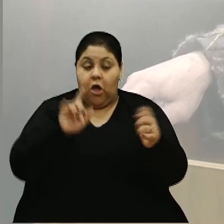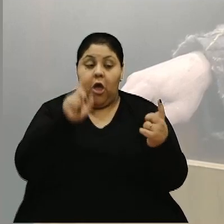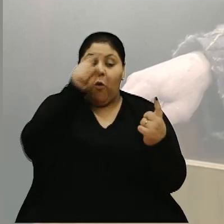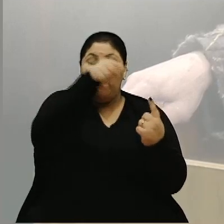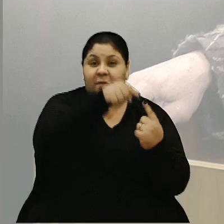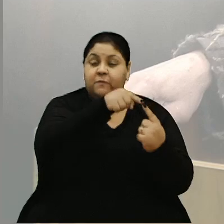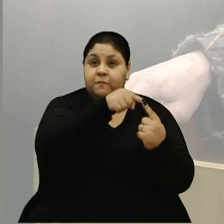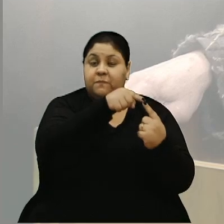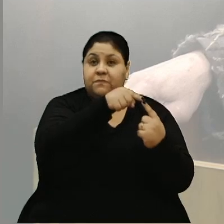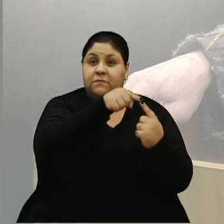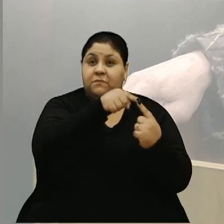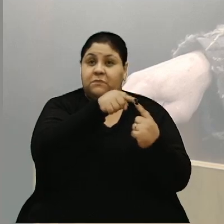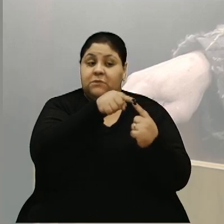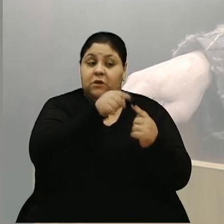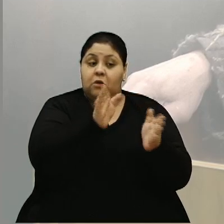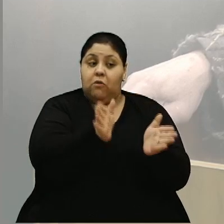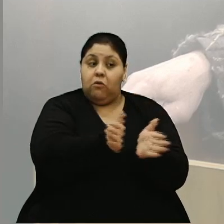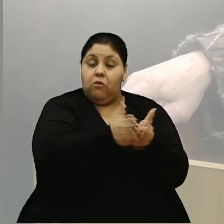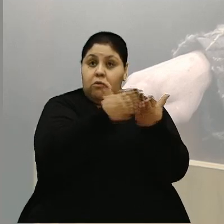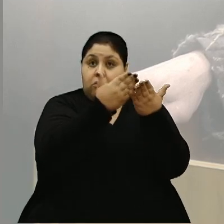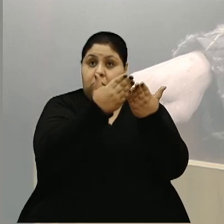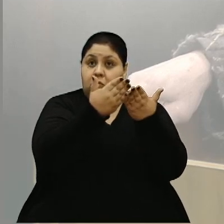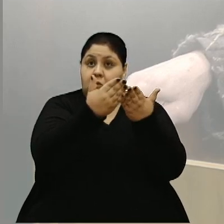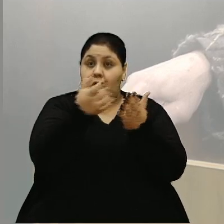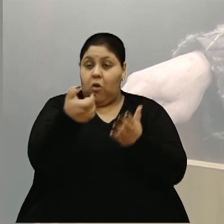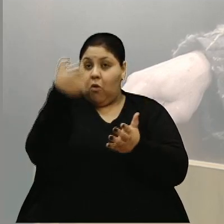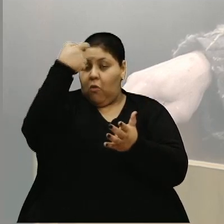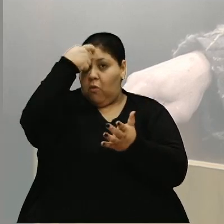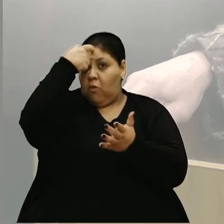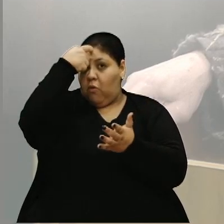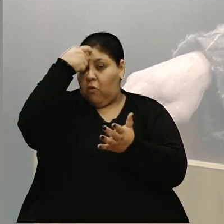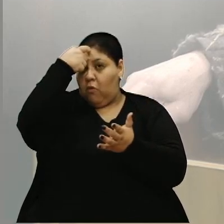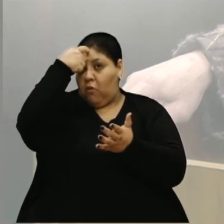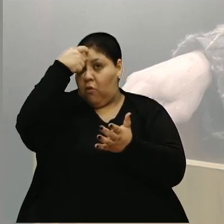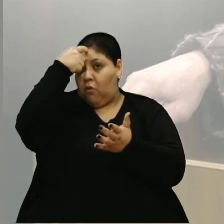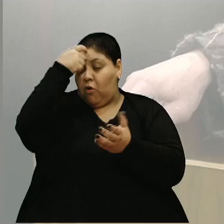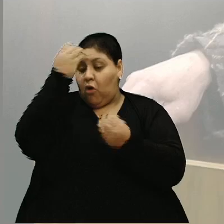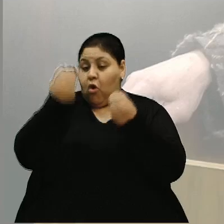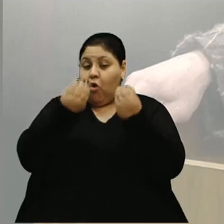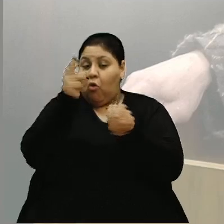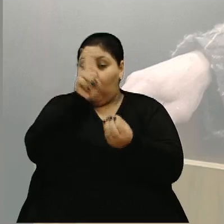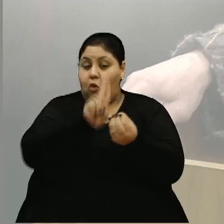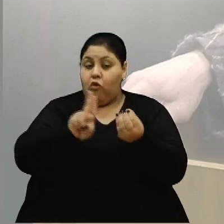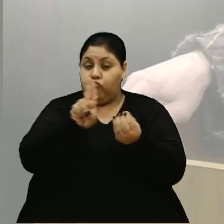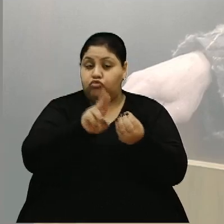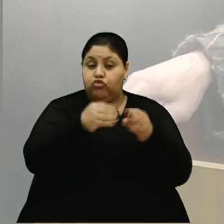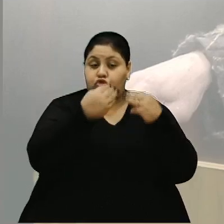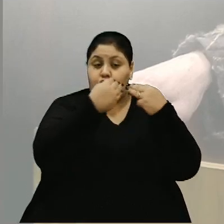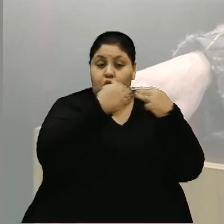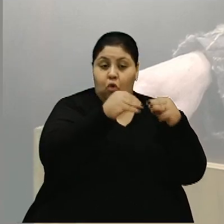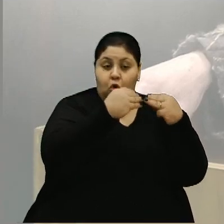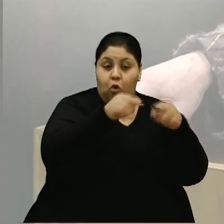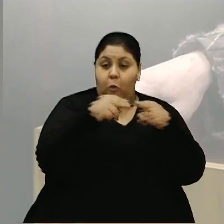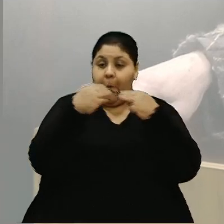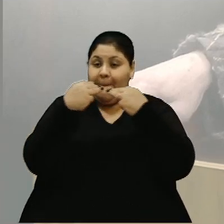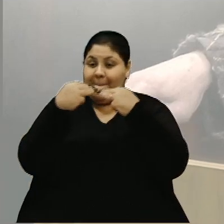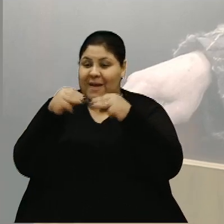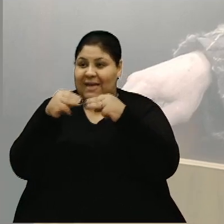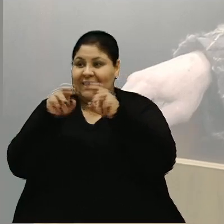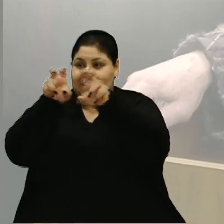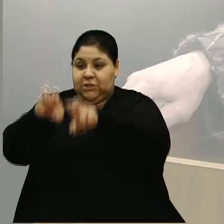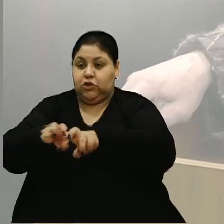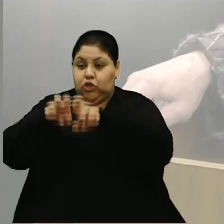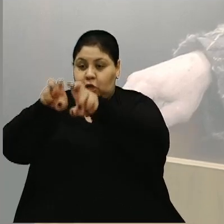objetivo é proporcionar o conhecimento no uso e manejo de tratores e máquinas agrícolas